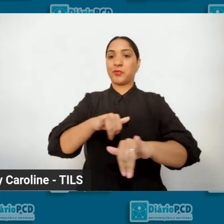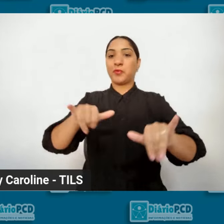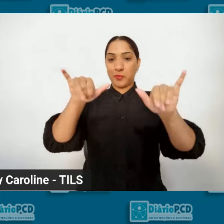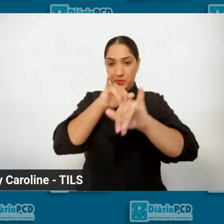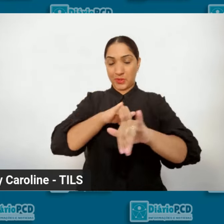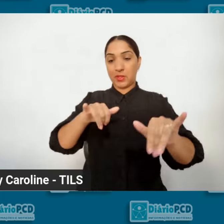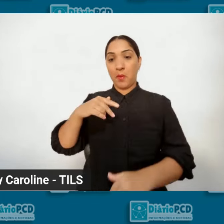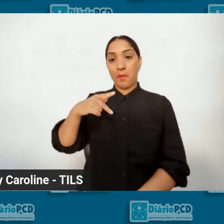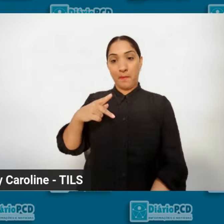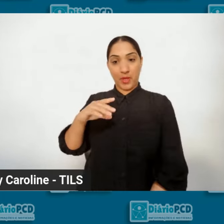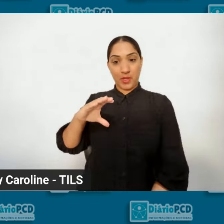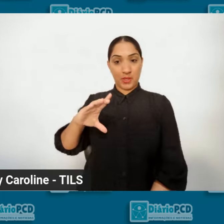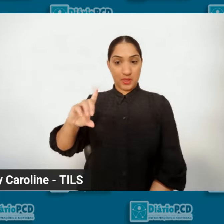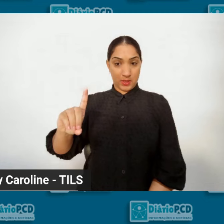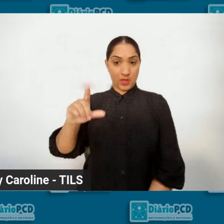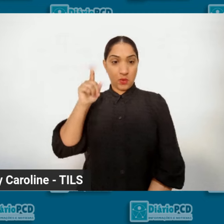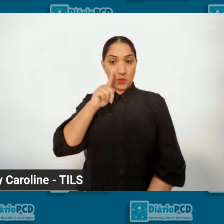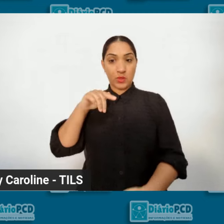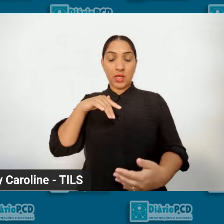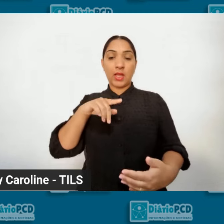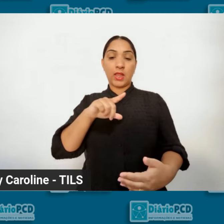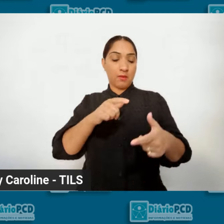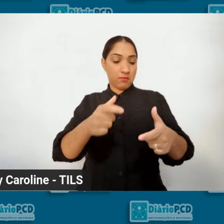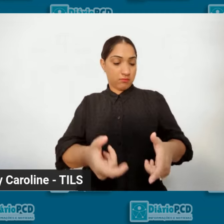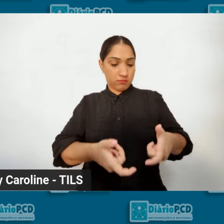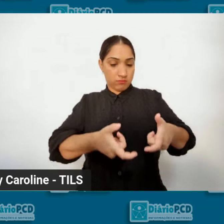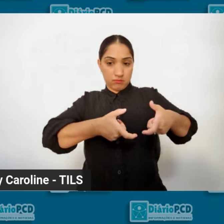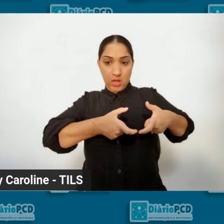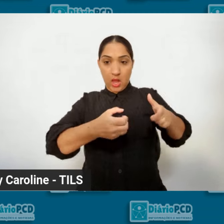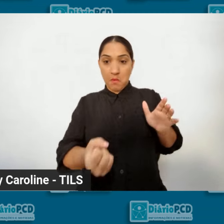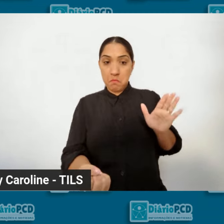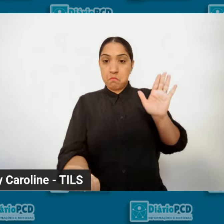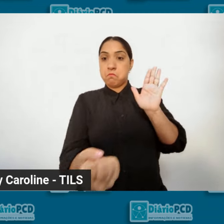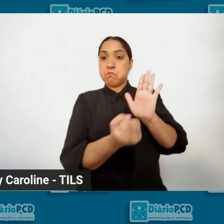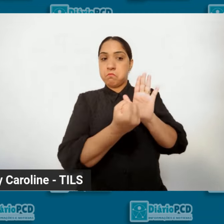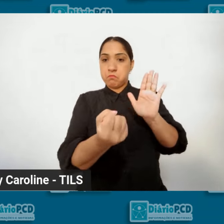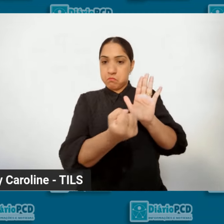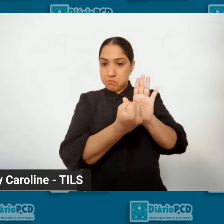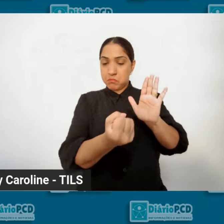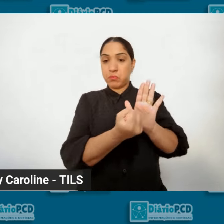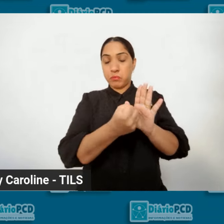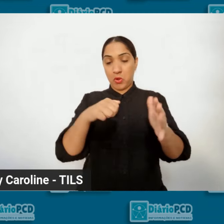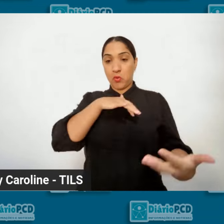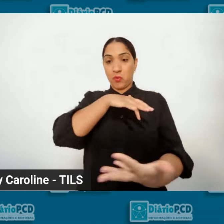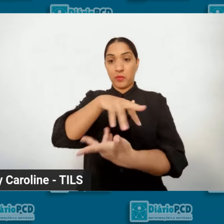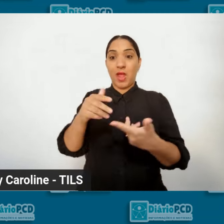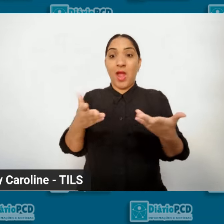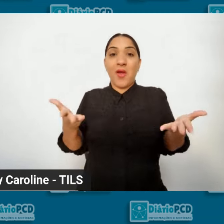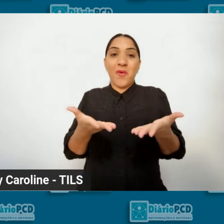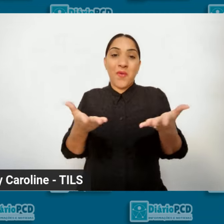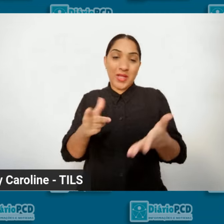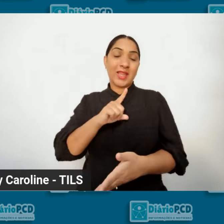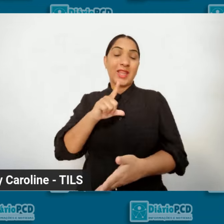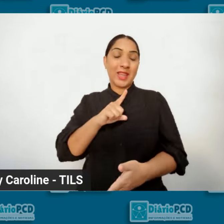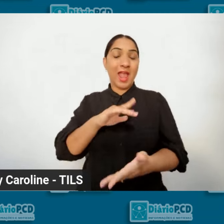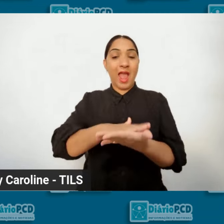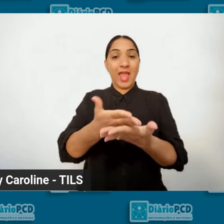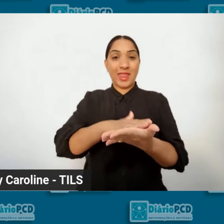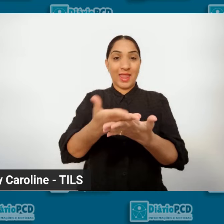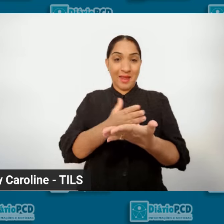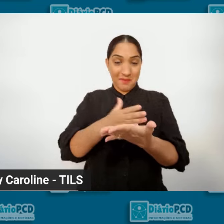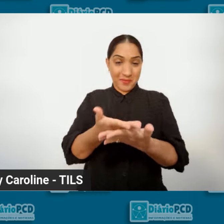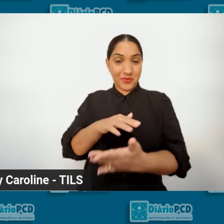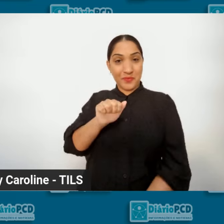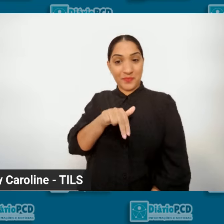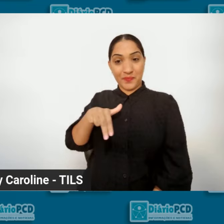lado esquerdo o símbolo universal da acessibilidade. E comigo na noite de hoje a Anne Caroline, vai interpretar